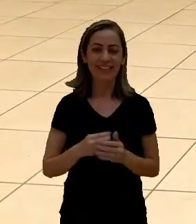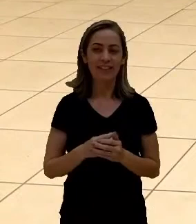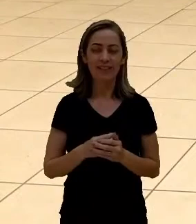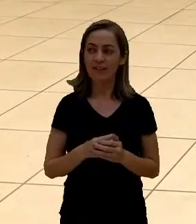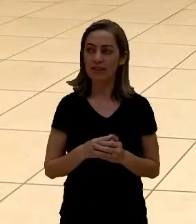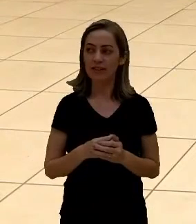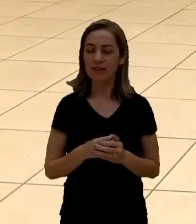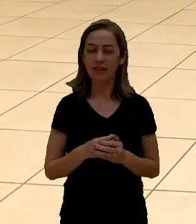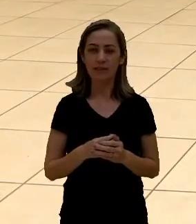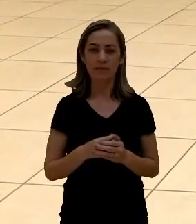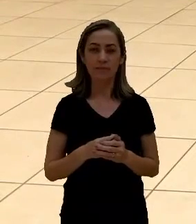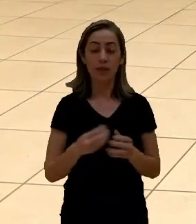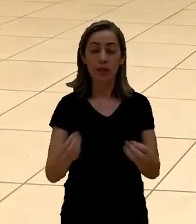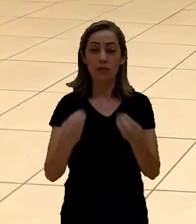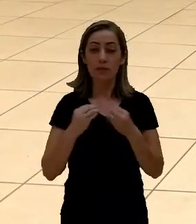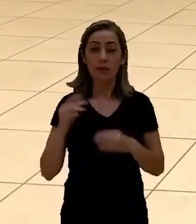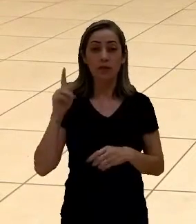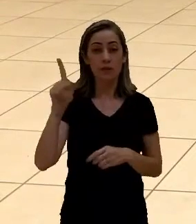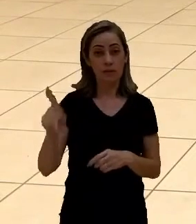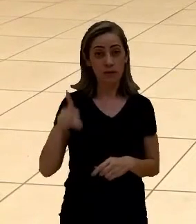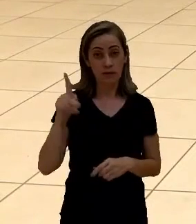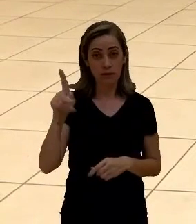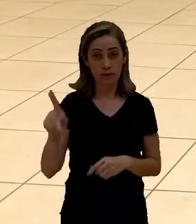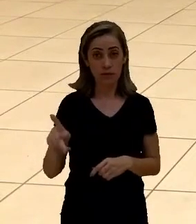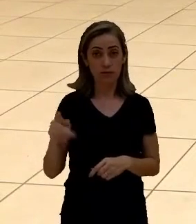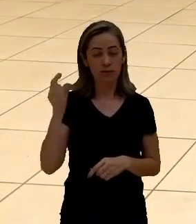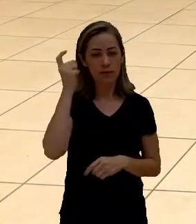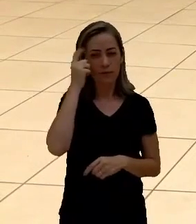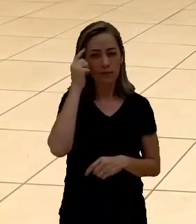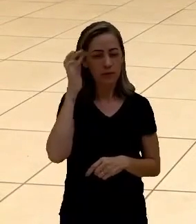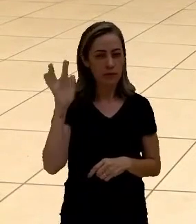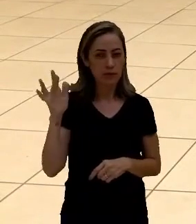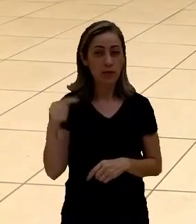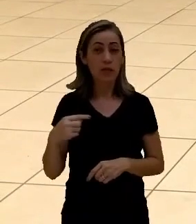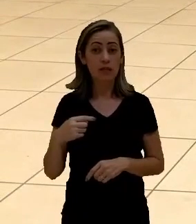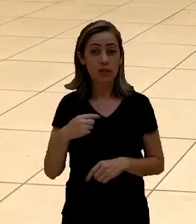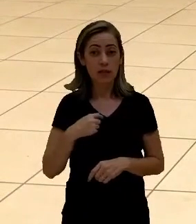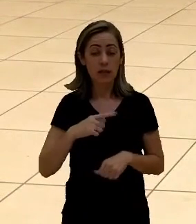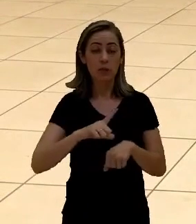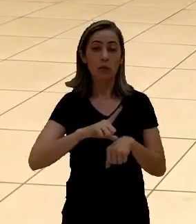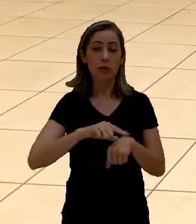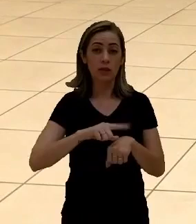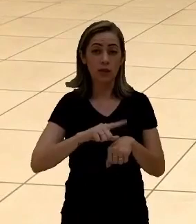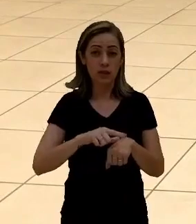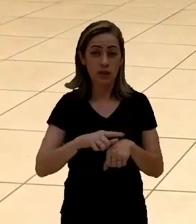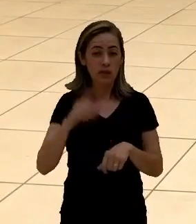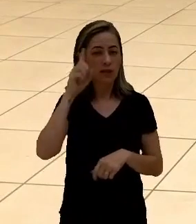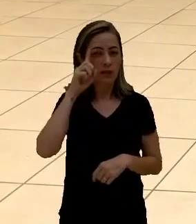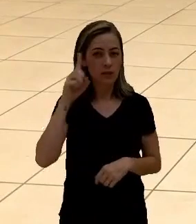parte pastoral o que nos faz refletir se eu atrasei naquele dia porque o